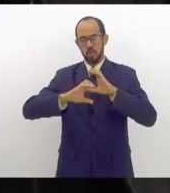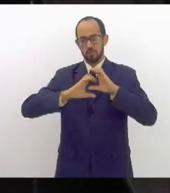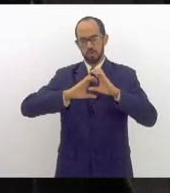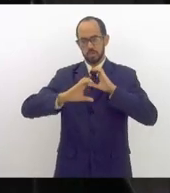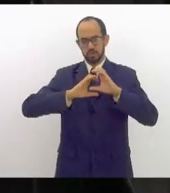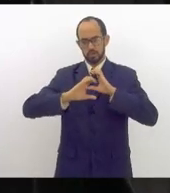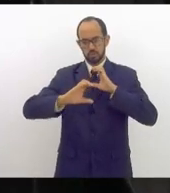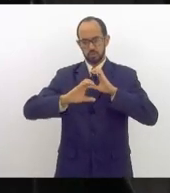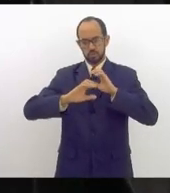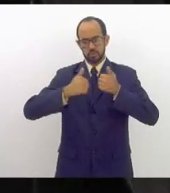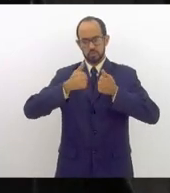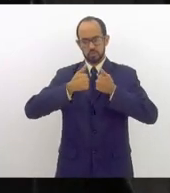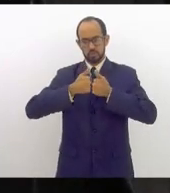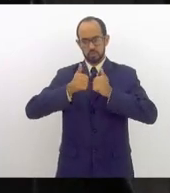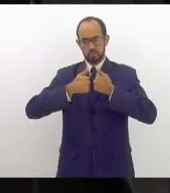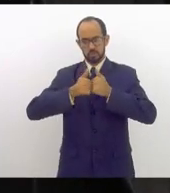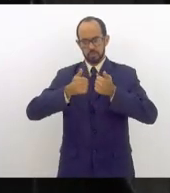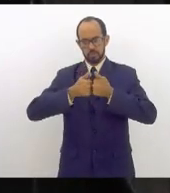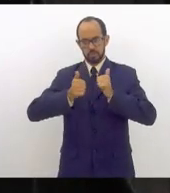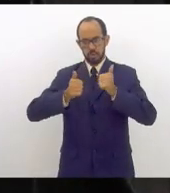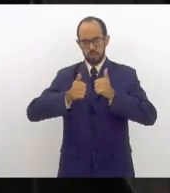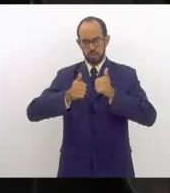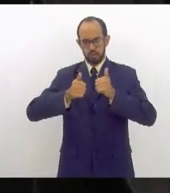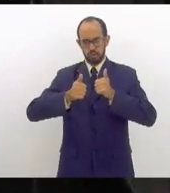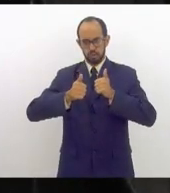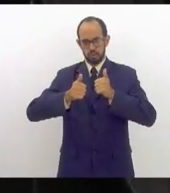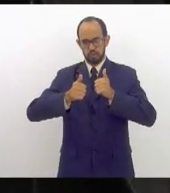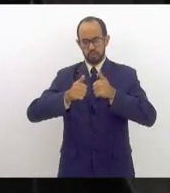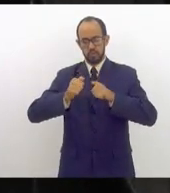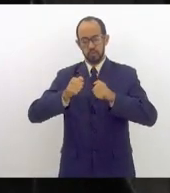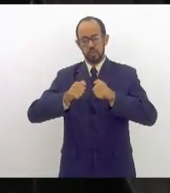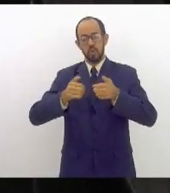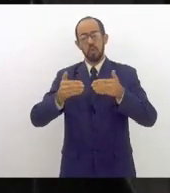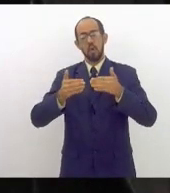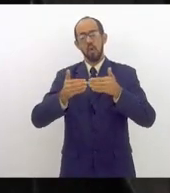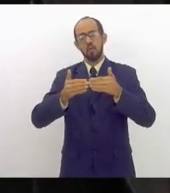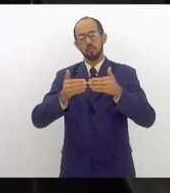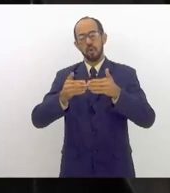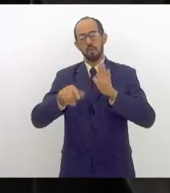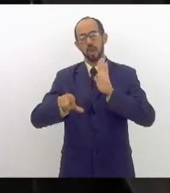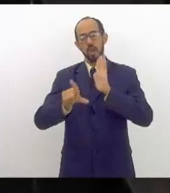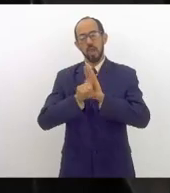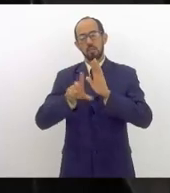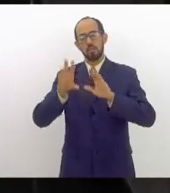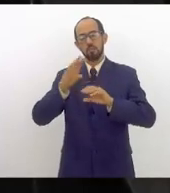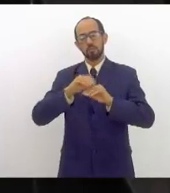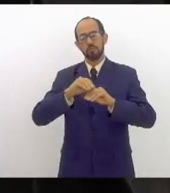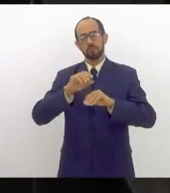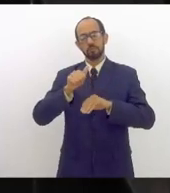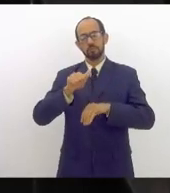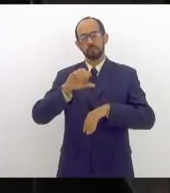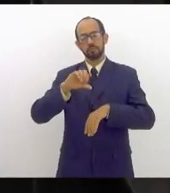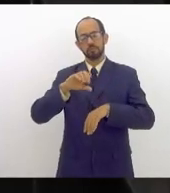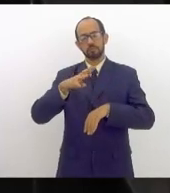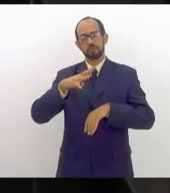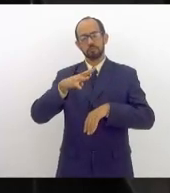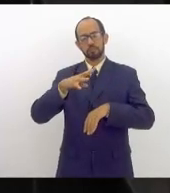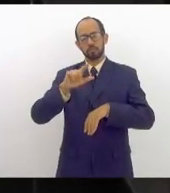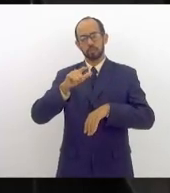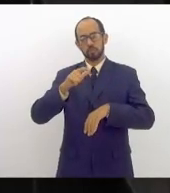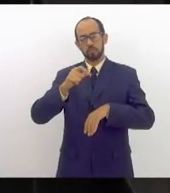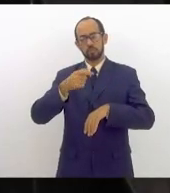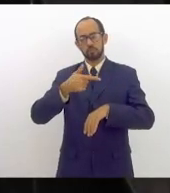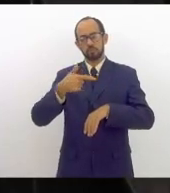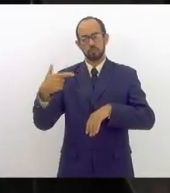comunicações e transporte coletivo, nos termos da Lei Complementar Federal 194, de